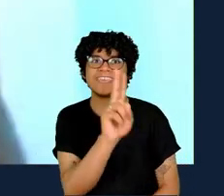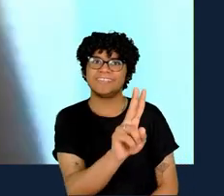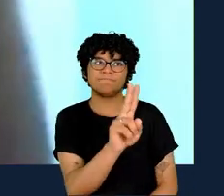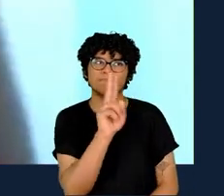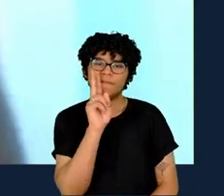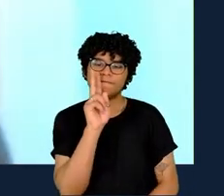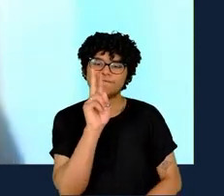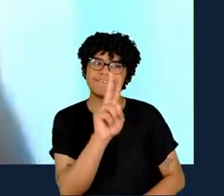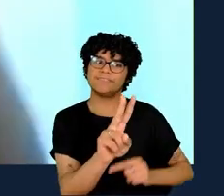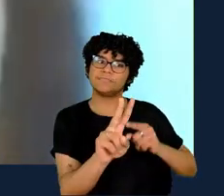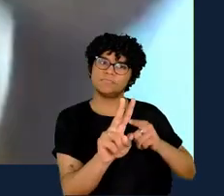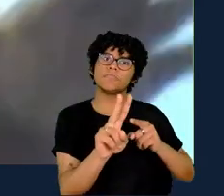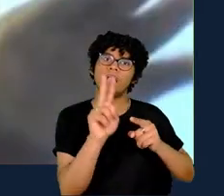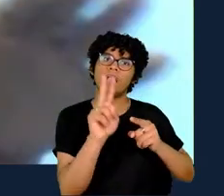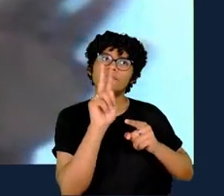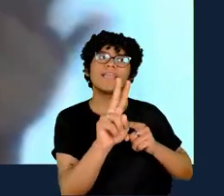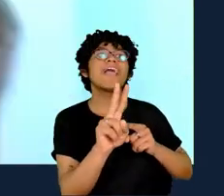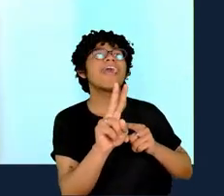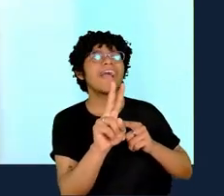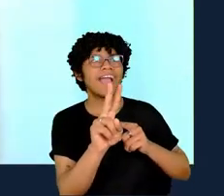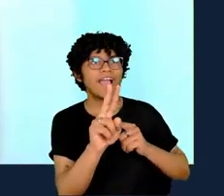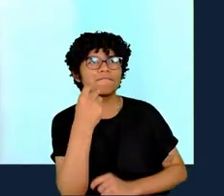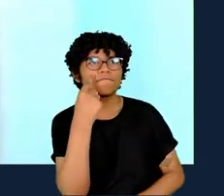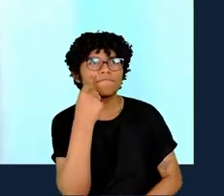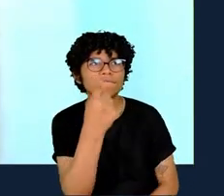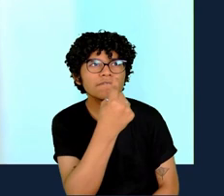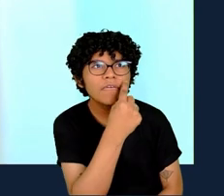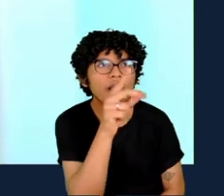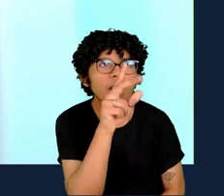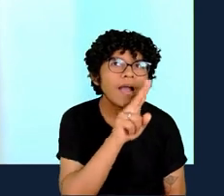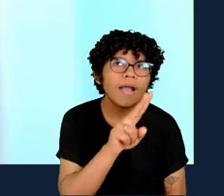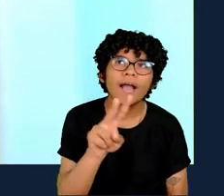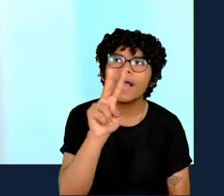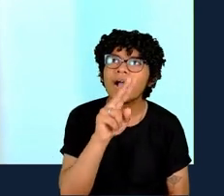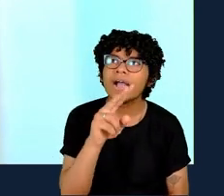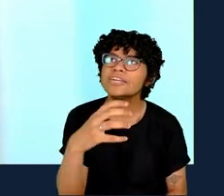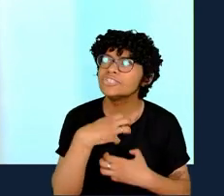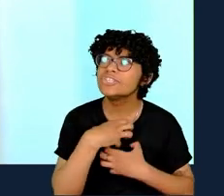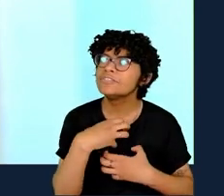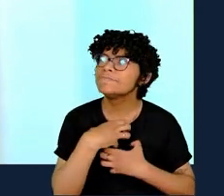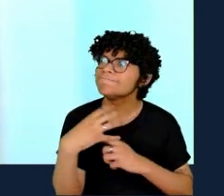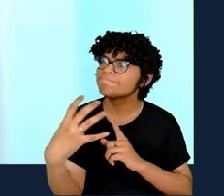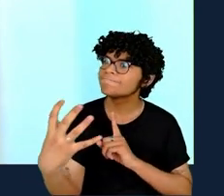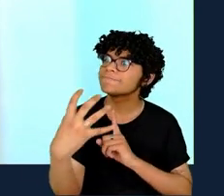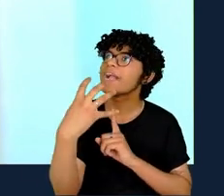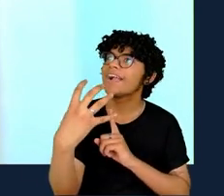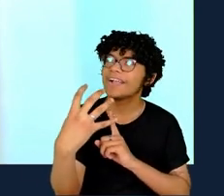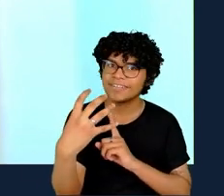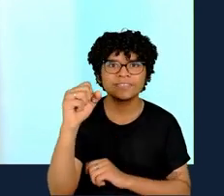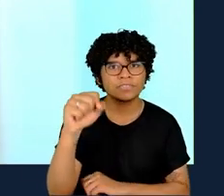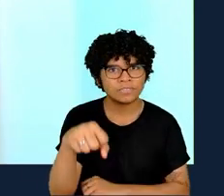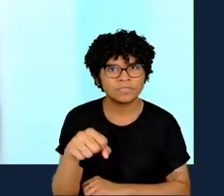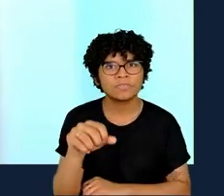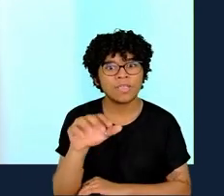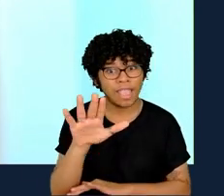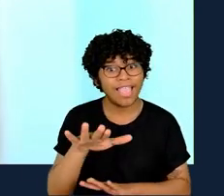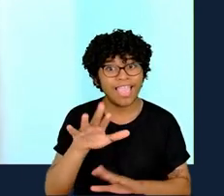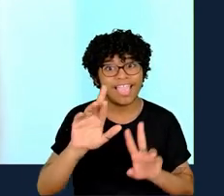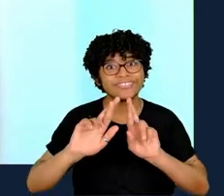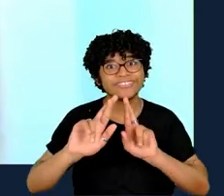sua natureza com os olhos, mas você sente o impacto, né? Eu acho que isso é uma diferença, você